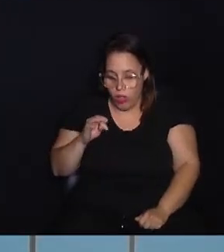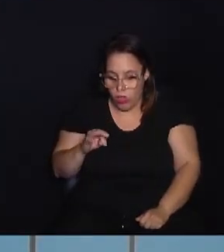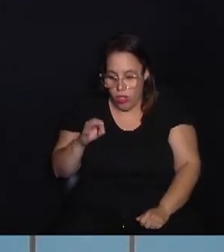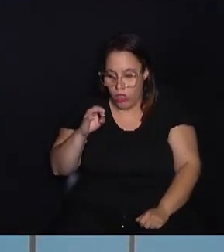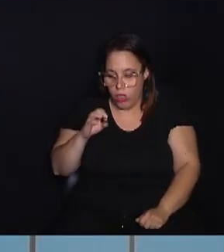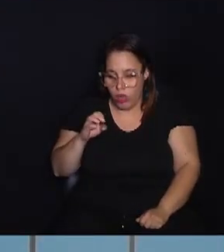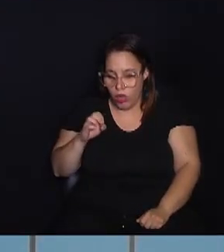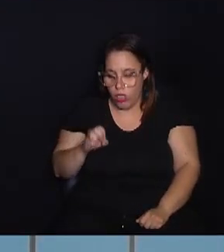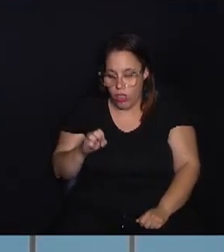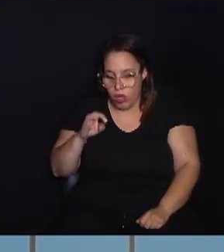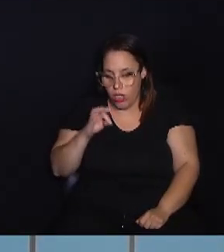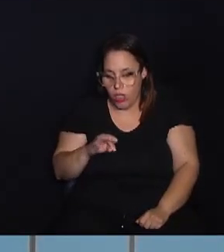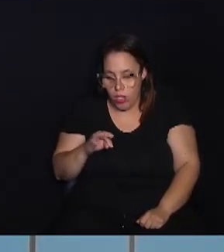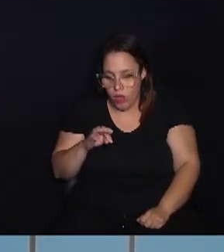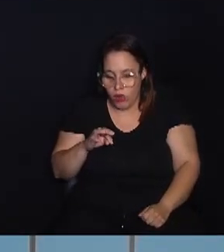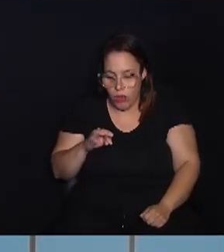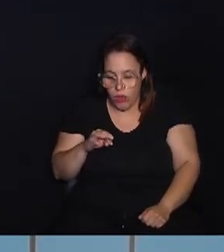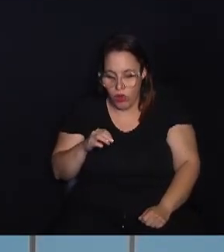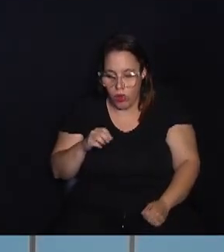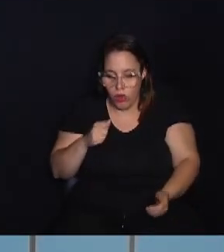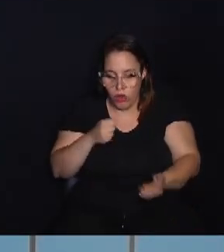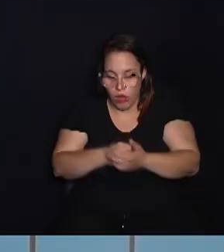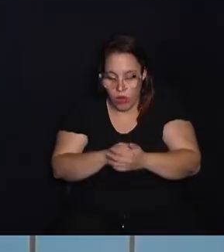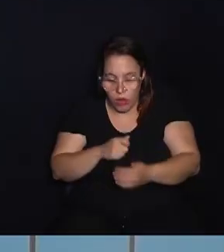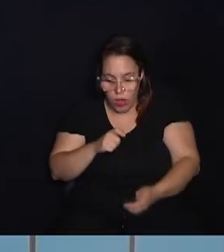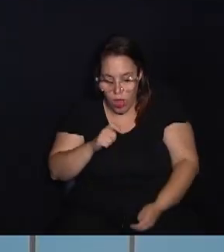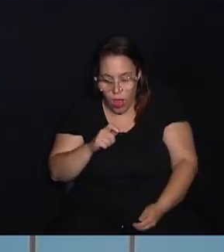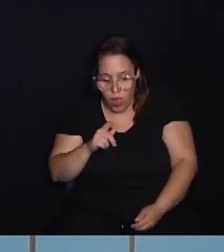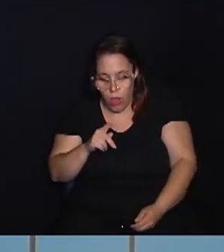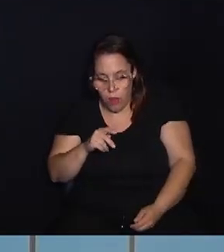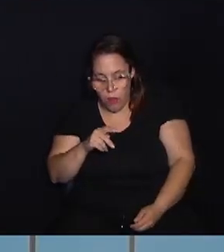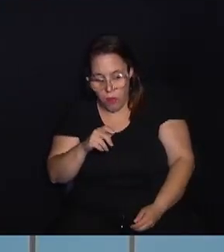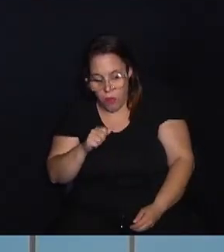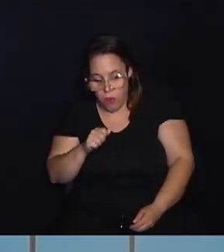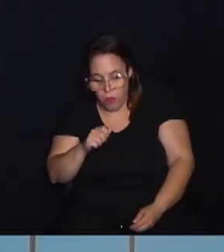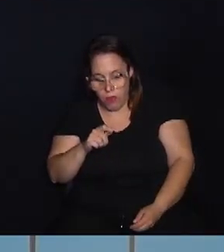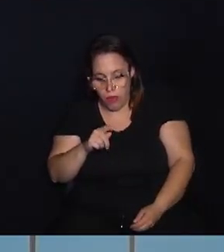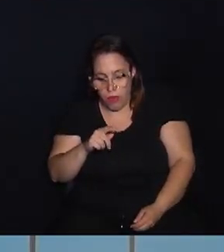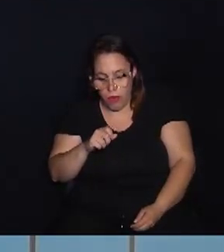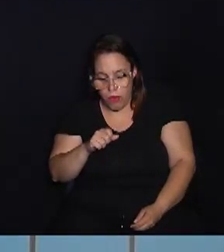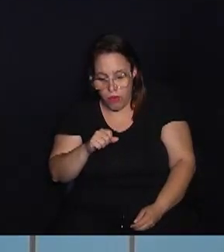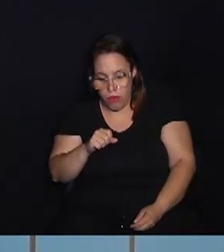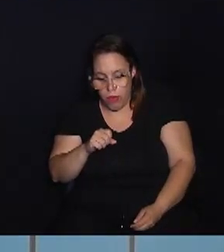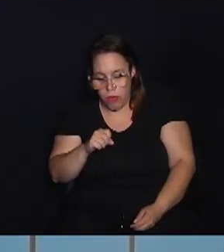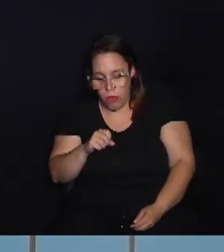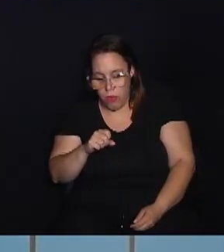jogar numa casa de aposta que você vai ter que ir lá e vai ter que entrar. Para entrar numa casa de aposta.